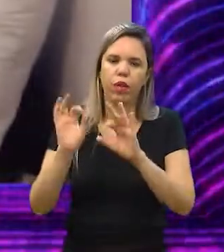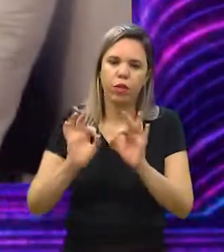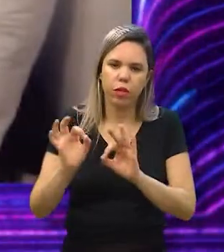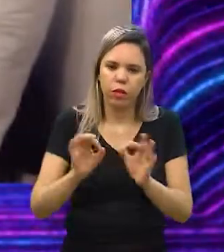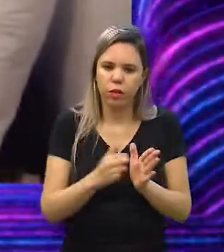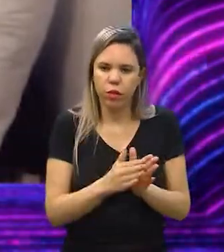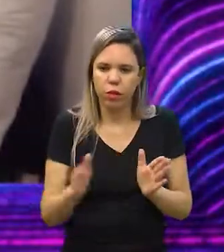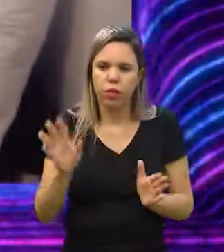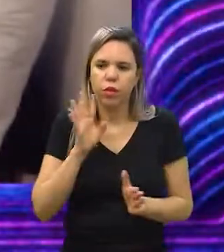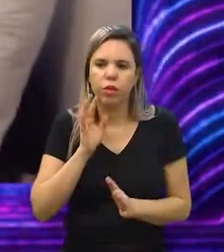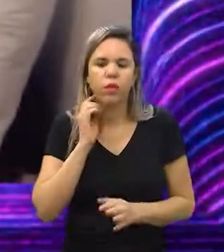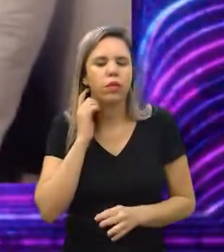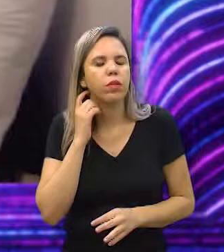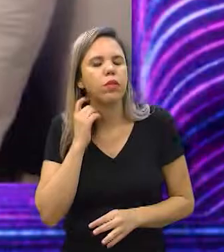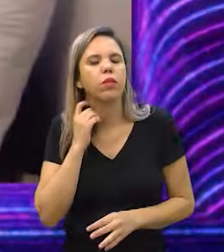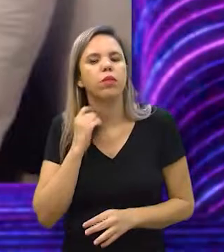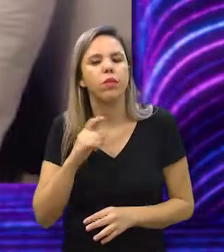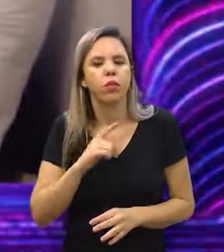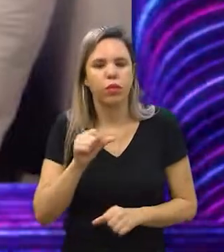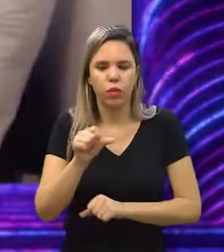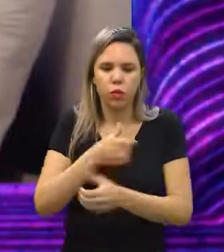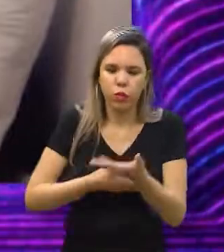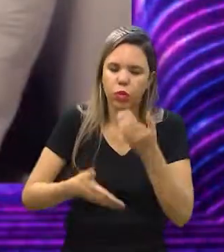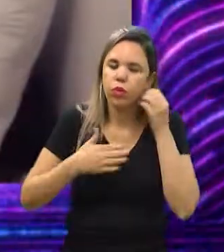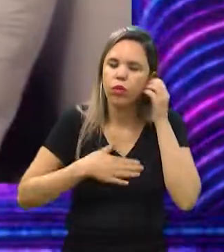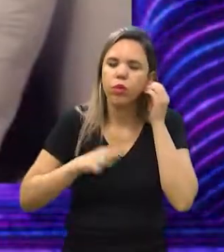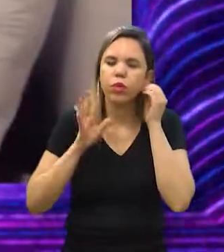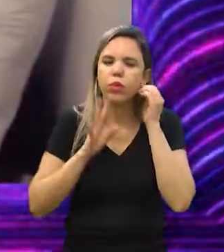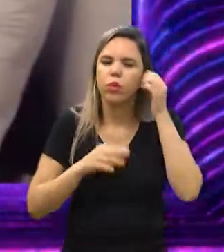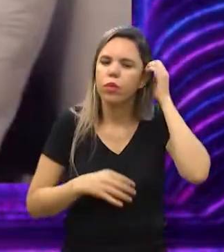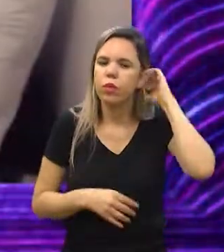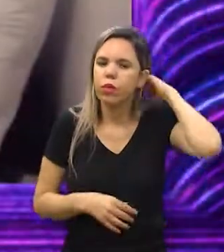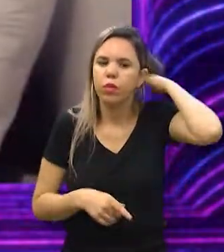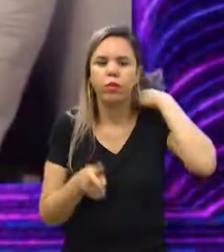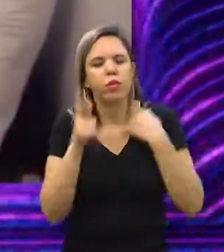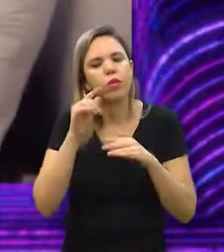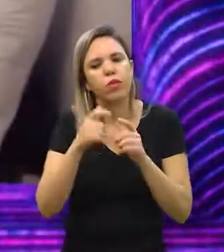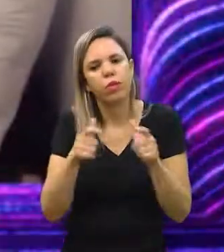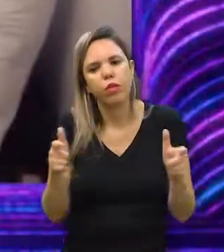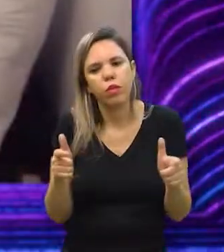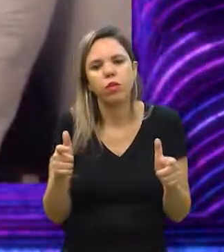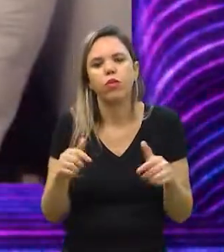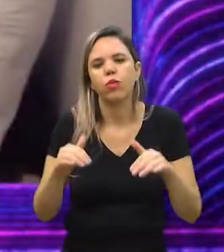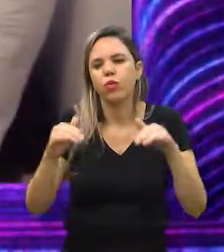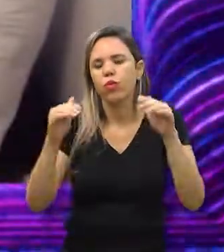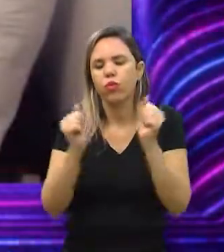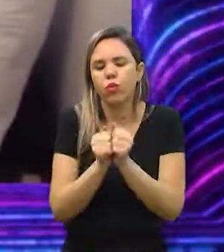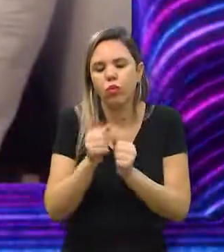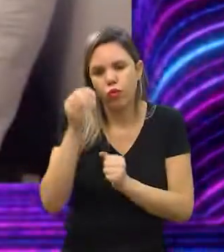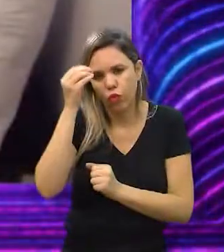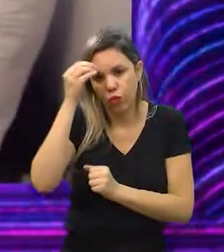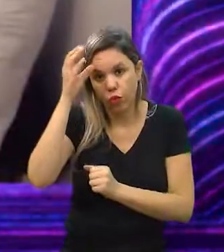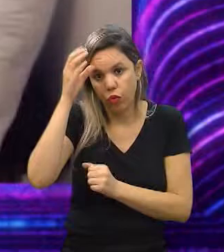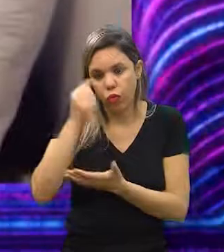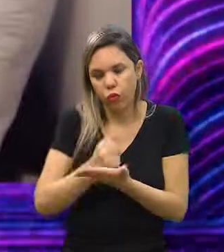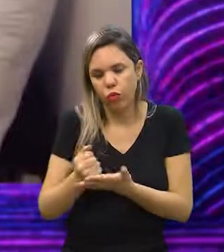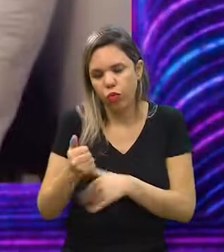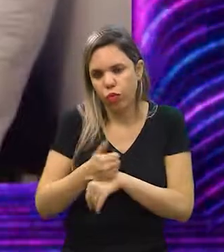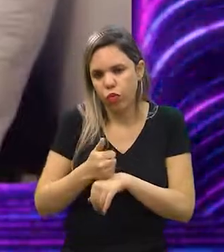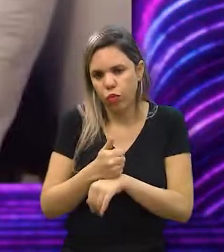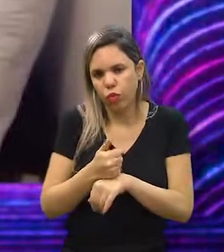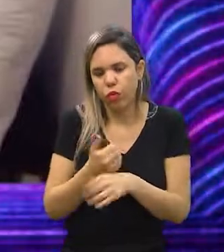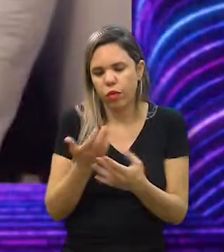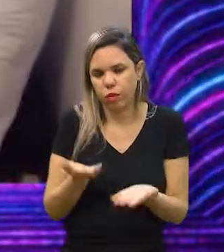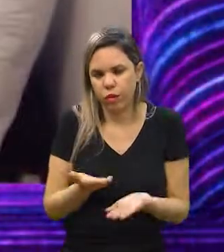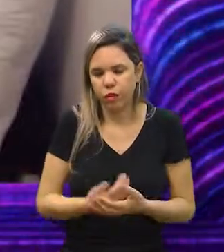Então, é um período bem bacana, existe uma troca muito gostosa e que você vai crescendo junto com o teu contratado,